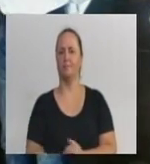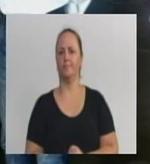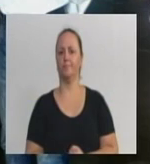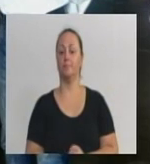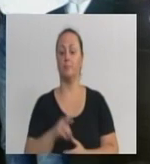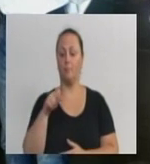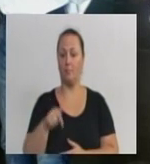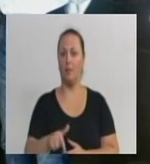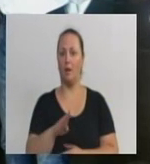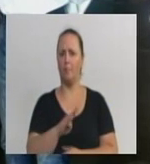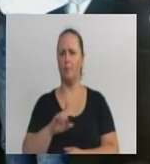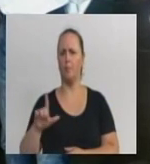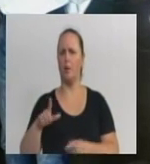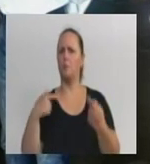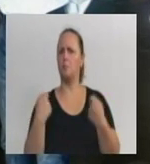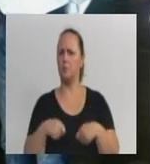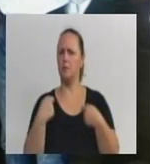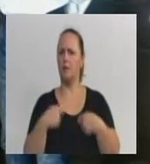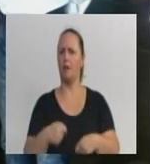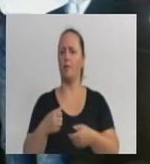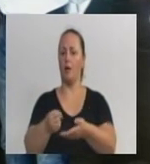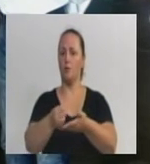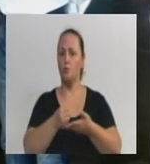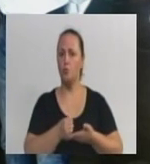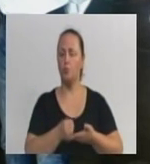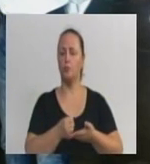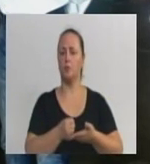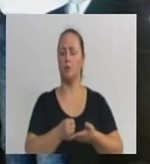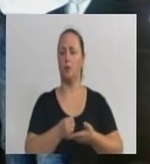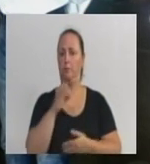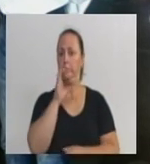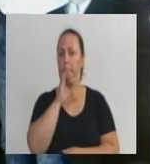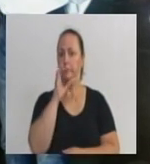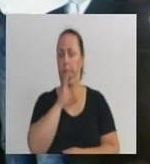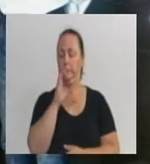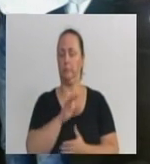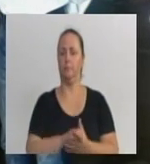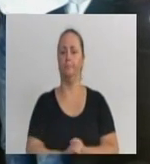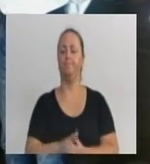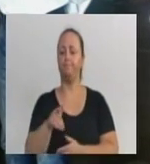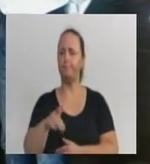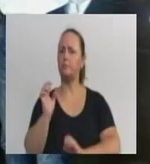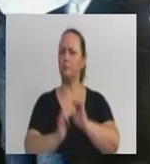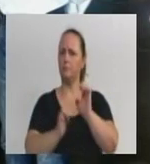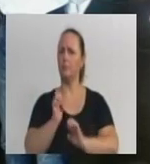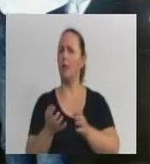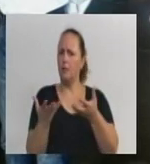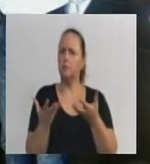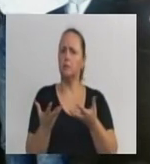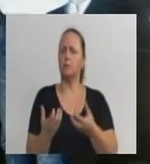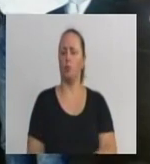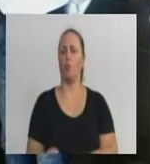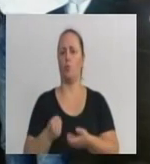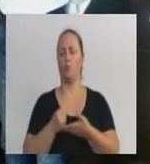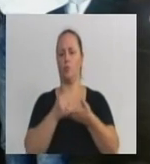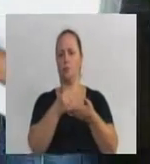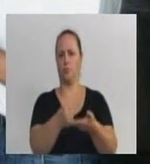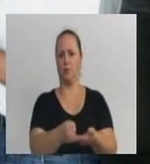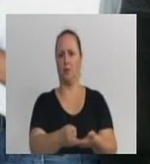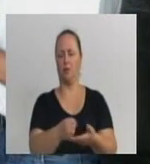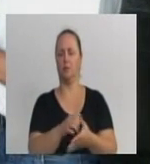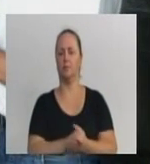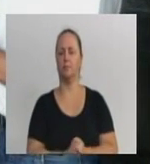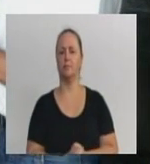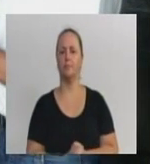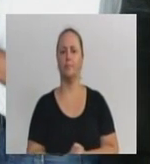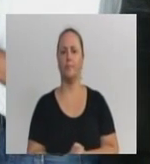ajuda, precisou de socorro, essa empresa se propôs a vir ajudar. Mas como? Quando tenho,